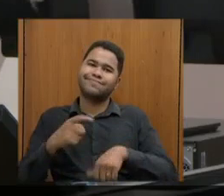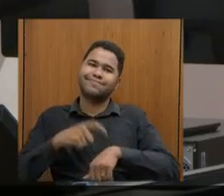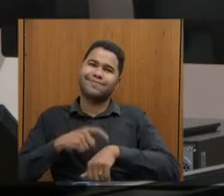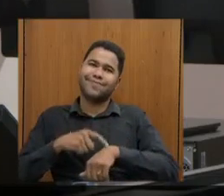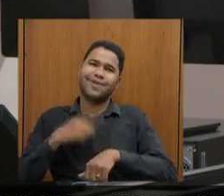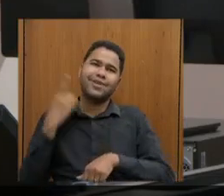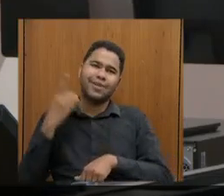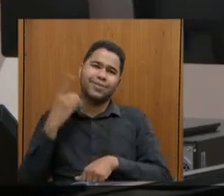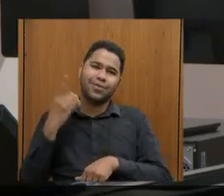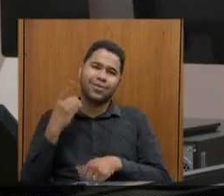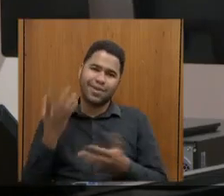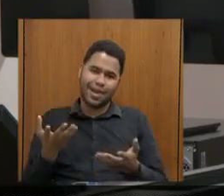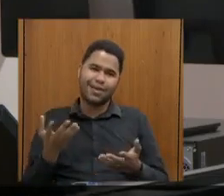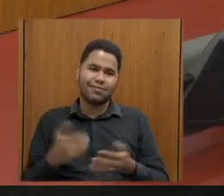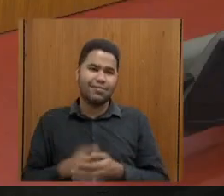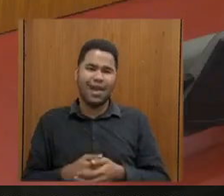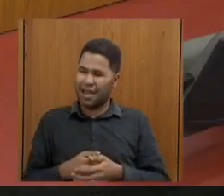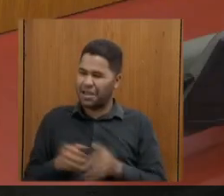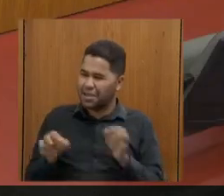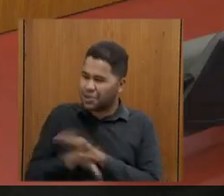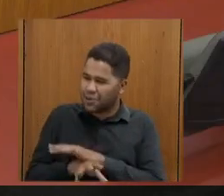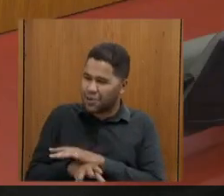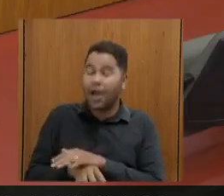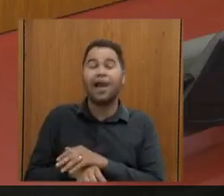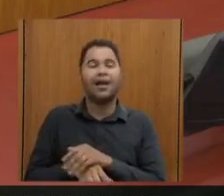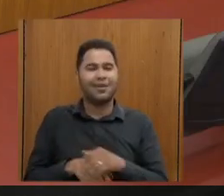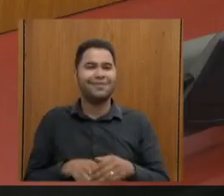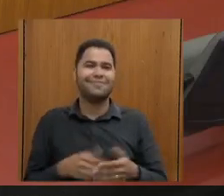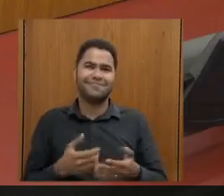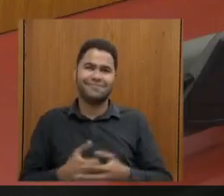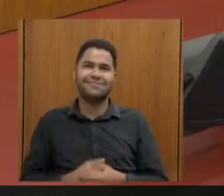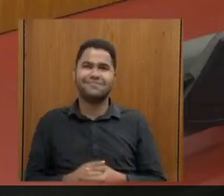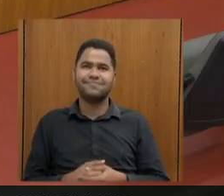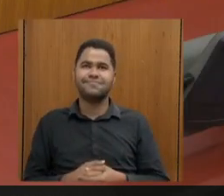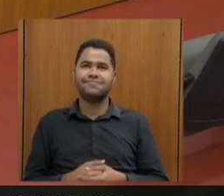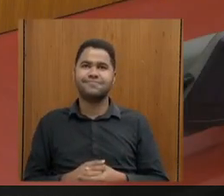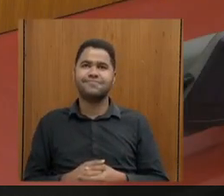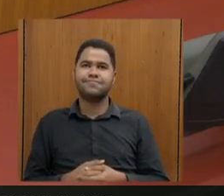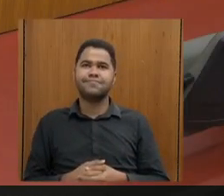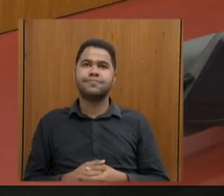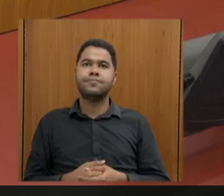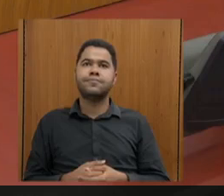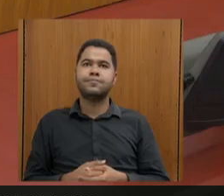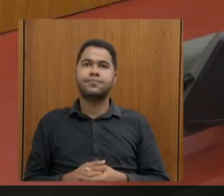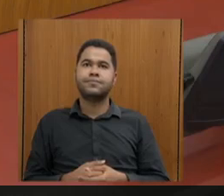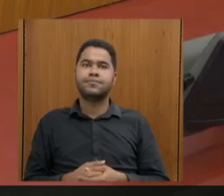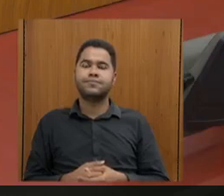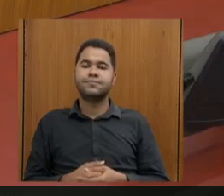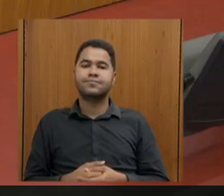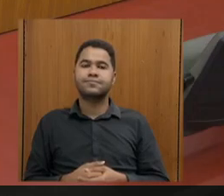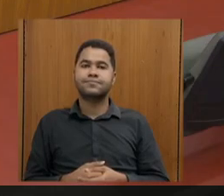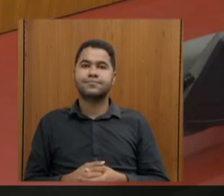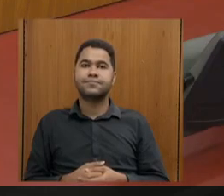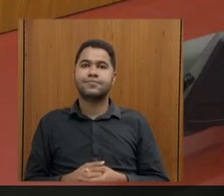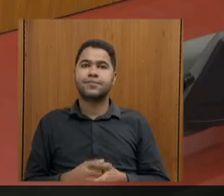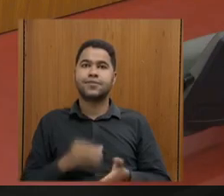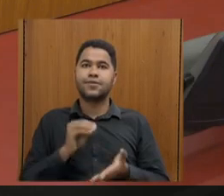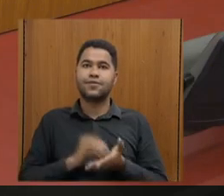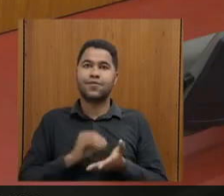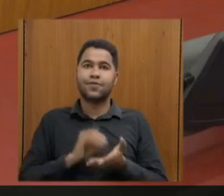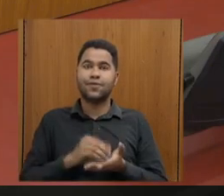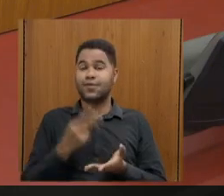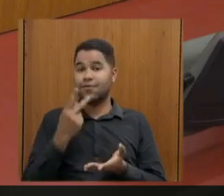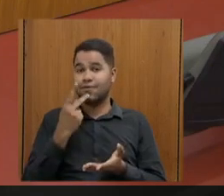esgotou Muito obrigado senhora Obrigada perderam deputado Fernando passalio O Ali só ficou faltando